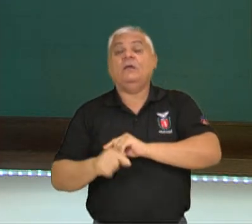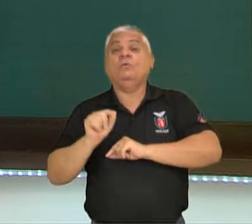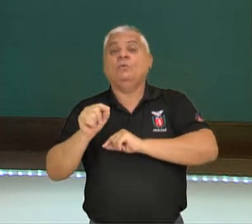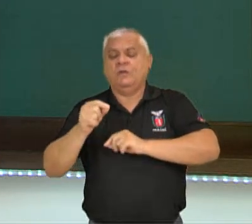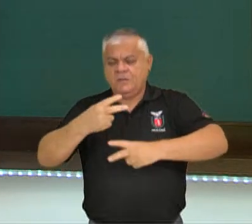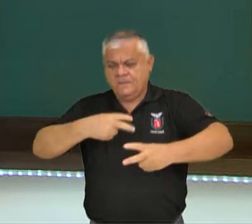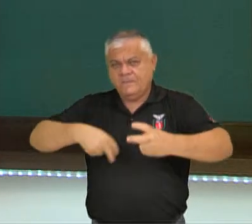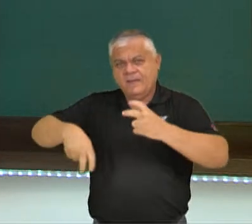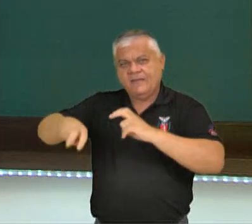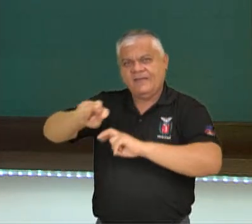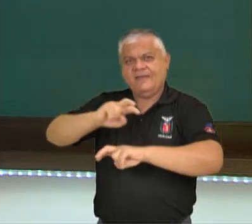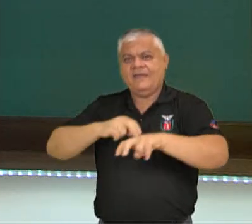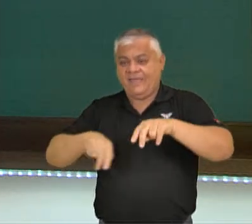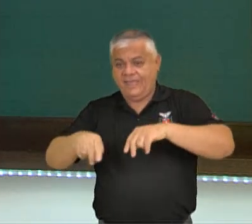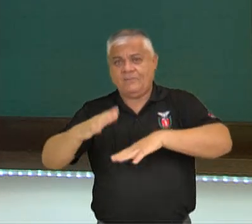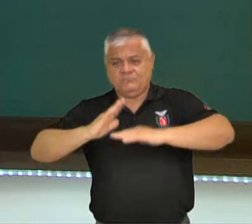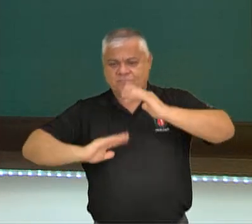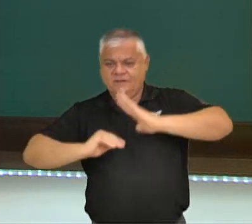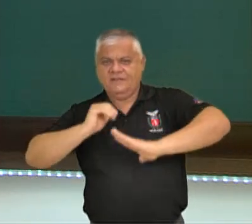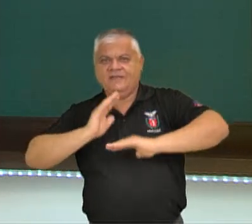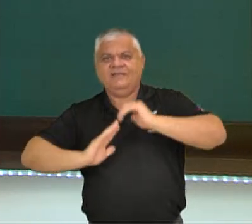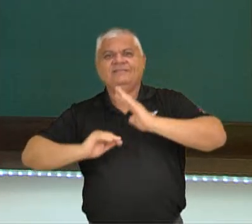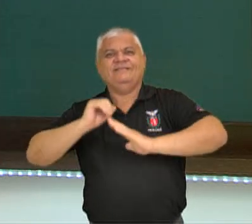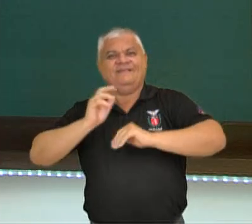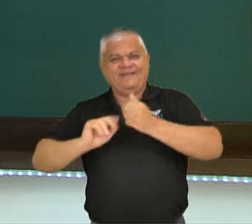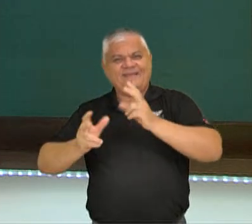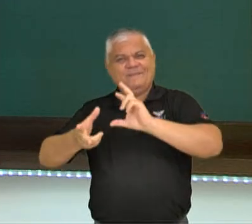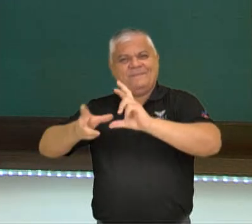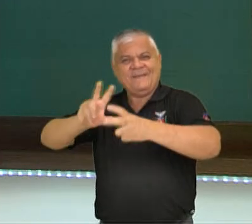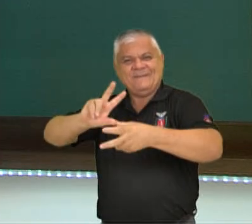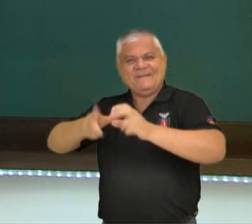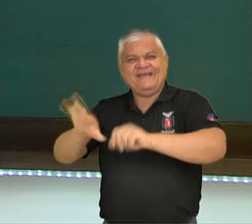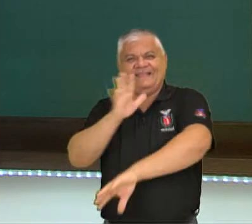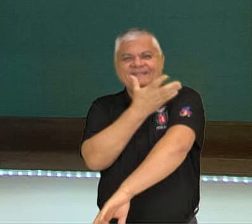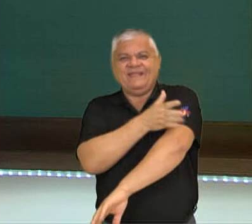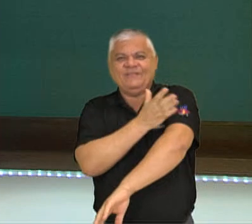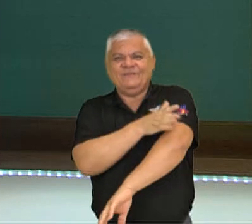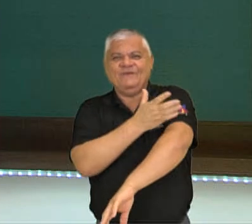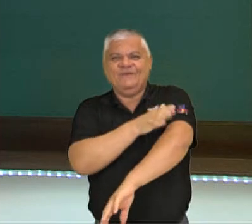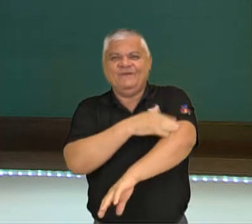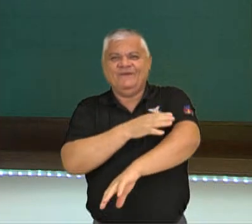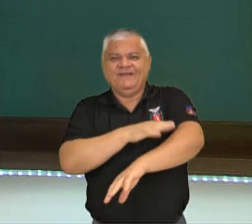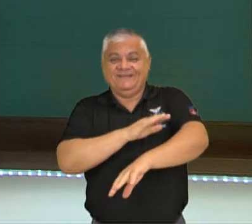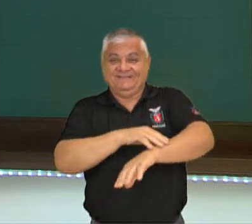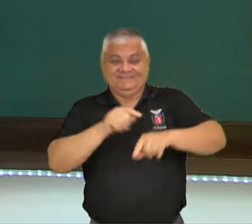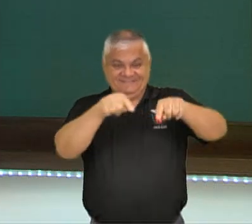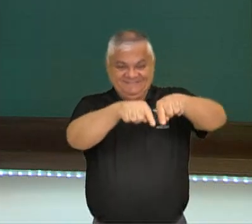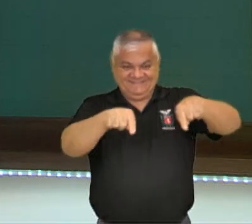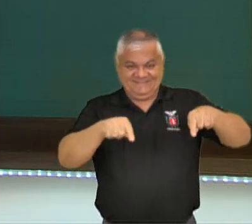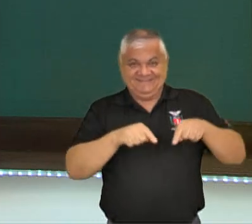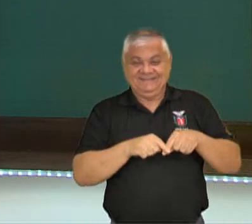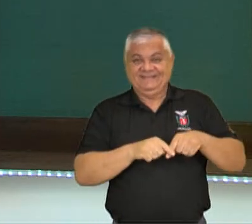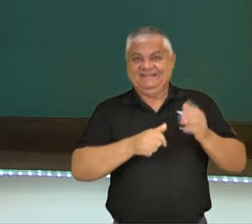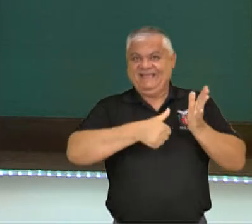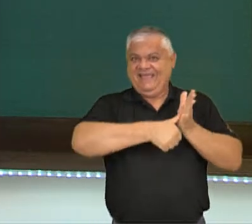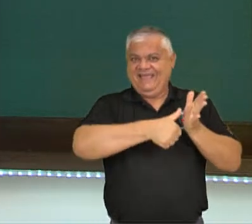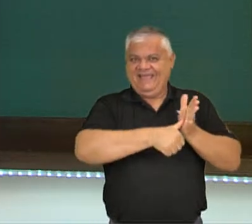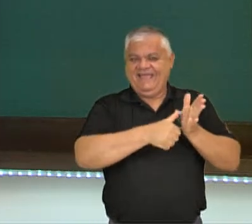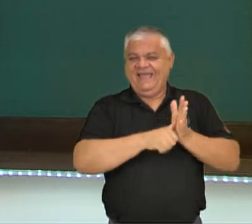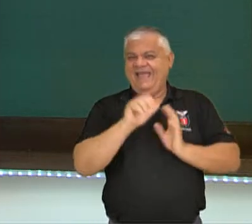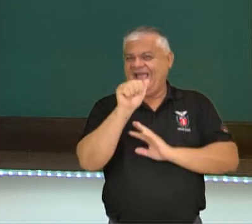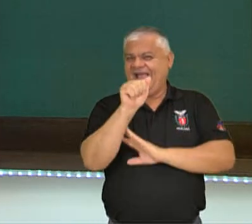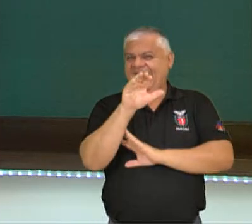se pratica aquela capoeira que se treinou na academia. Então, lá na academia eu aprendo